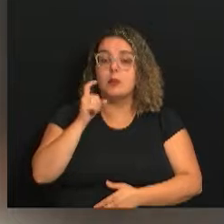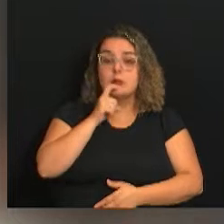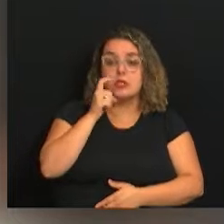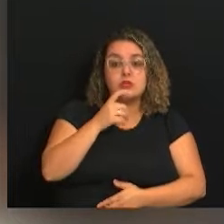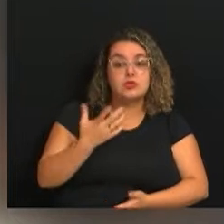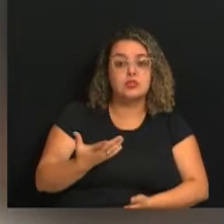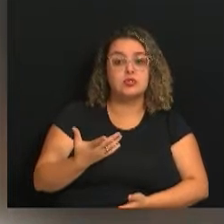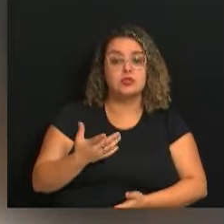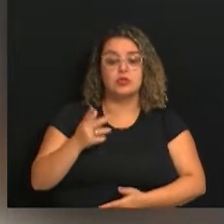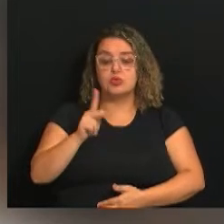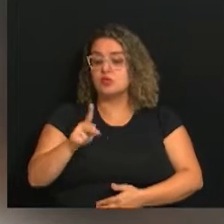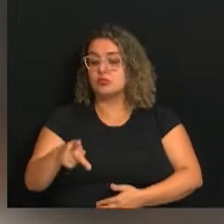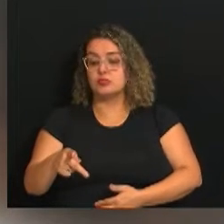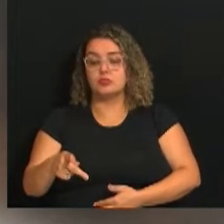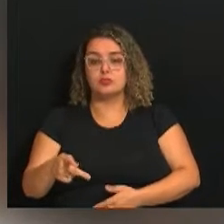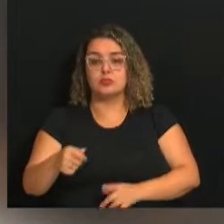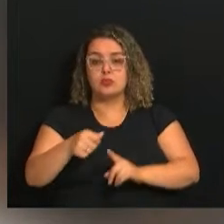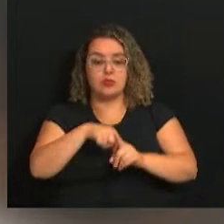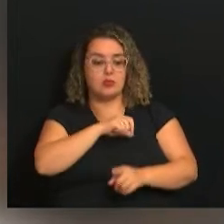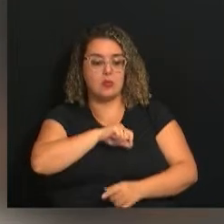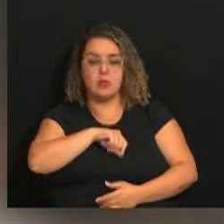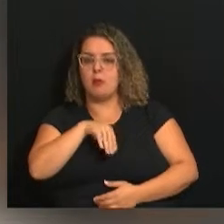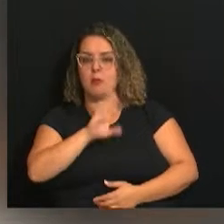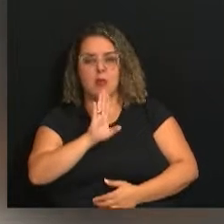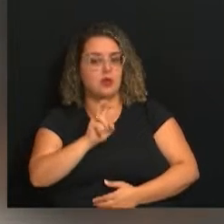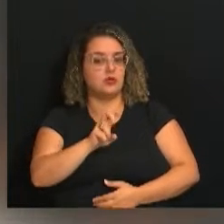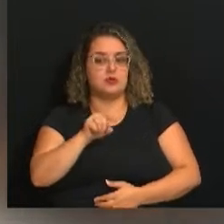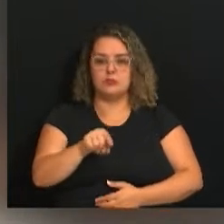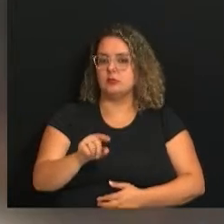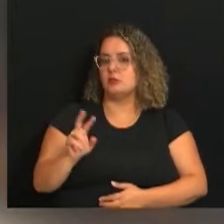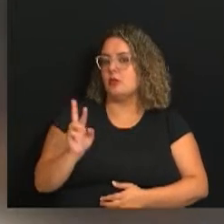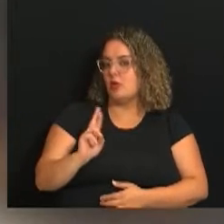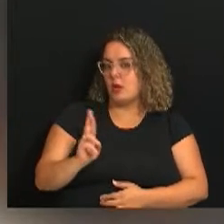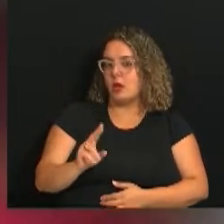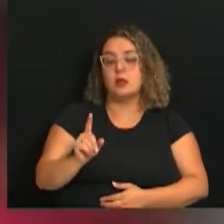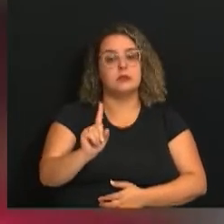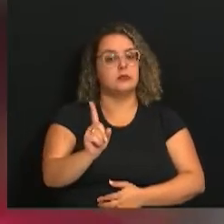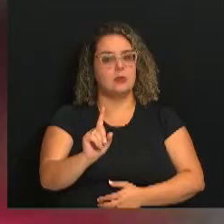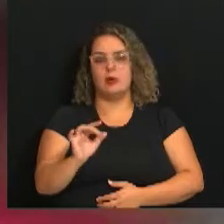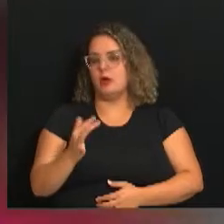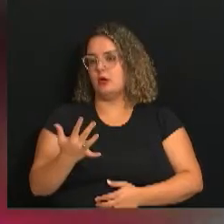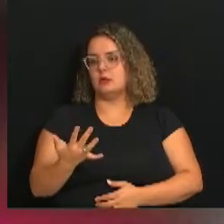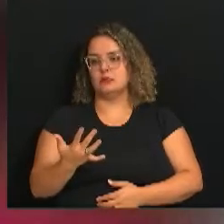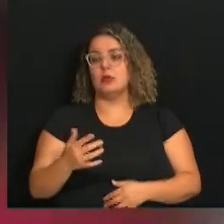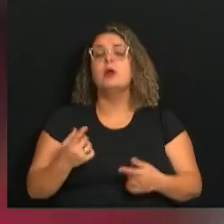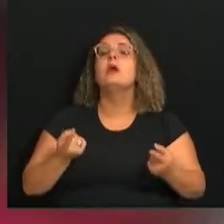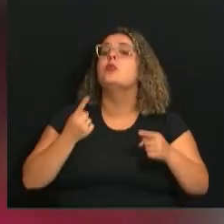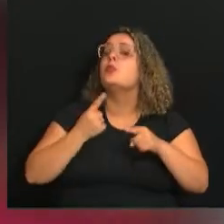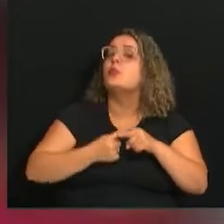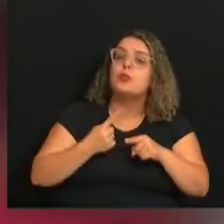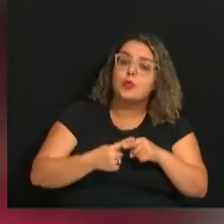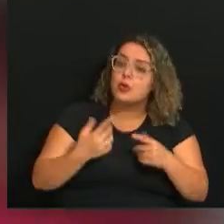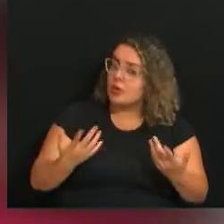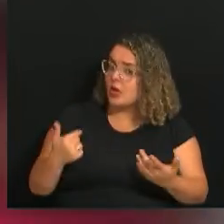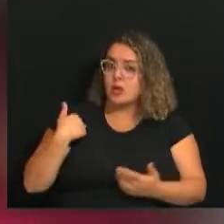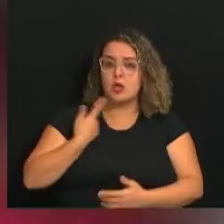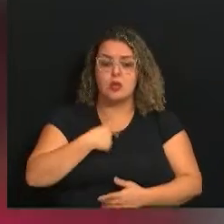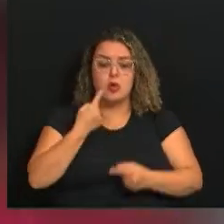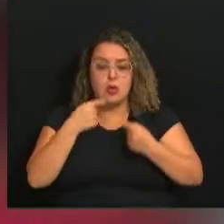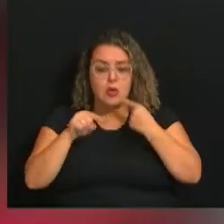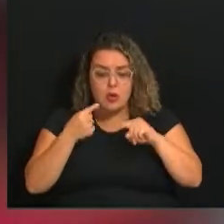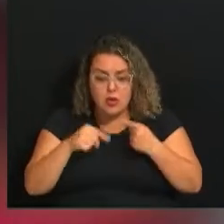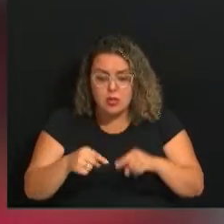segurança e 10% para os trabalhadores da educação. Eu também solicito e peço que essa